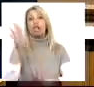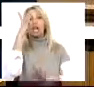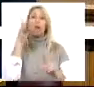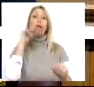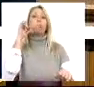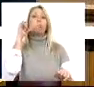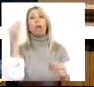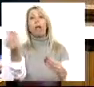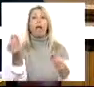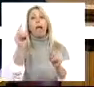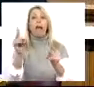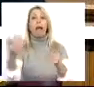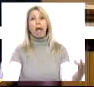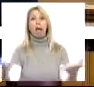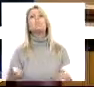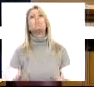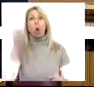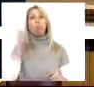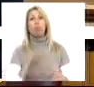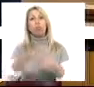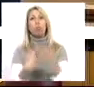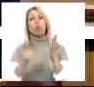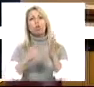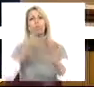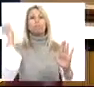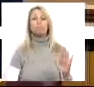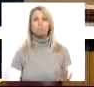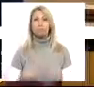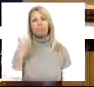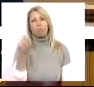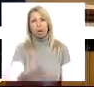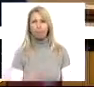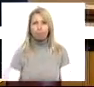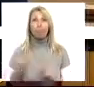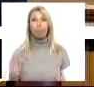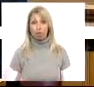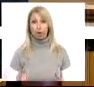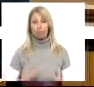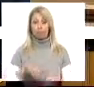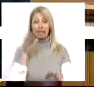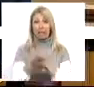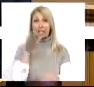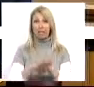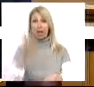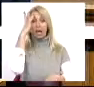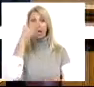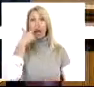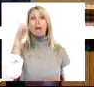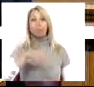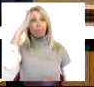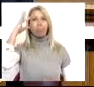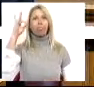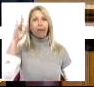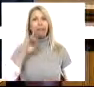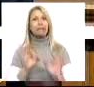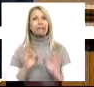e chumbou a proposta. E é pena. É pena porque a terça-feira de Carnaval é culturalmente um dia assimilado pelas pessoas como um feriado